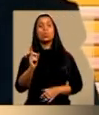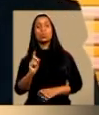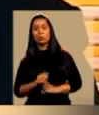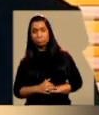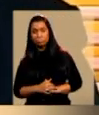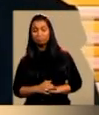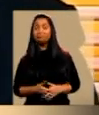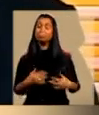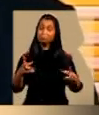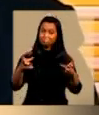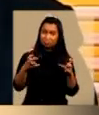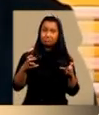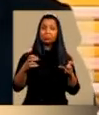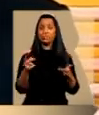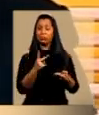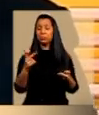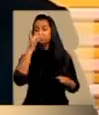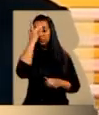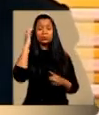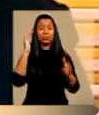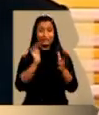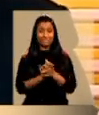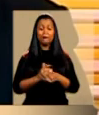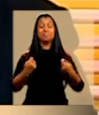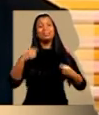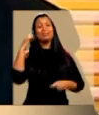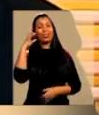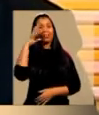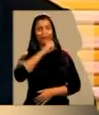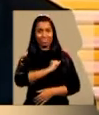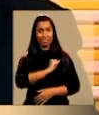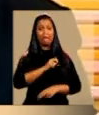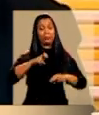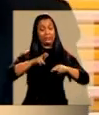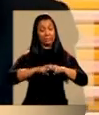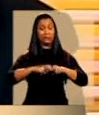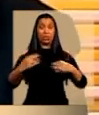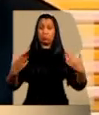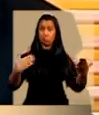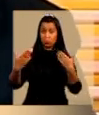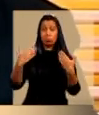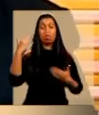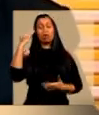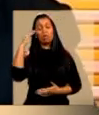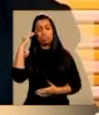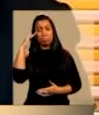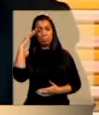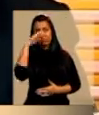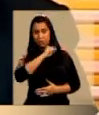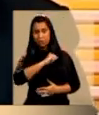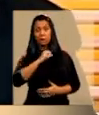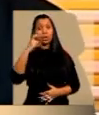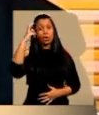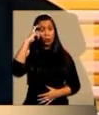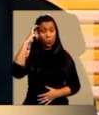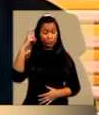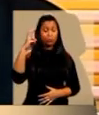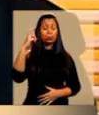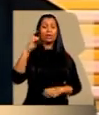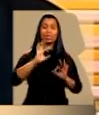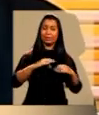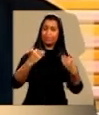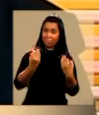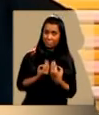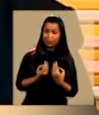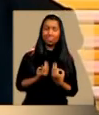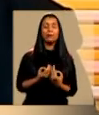não? Então, eu vejo dessa forma. Acho que os casais, eles têm que entender, sentar entre eles, entender a cultura, né,